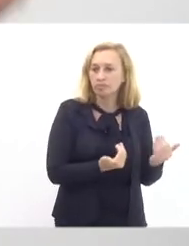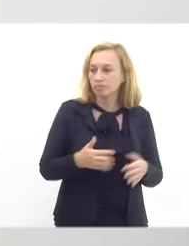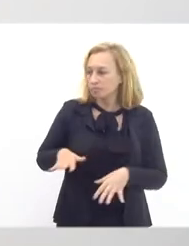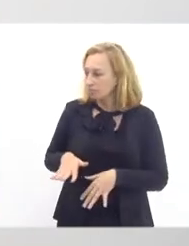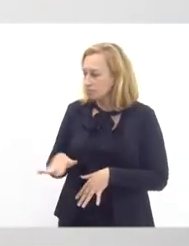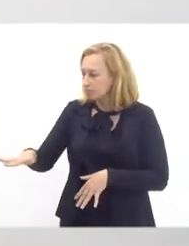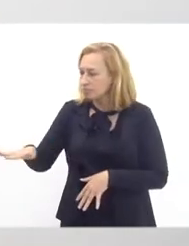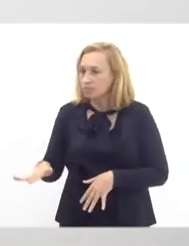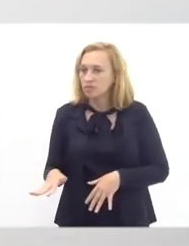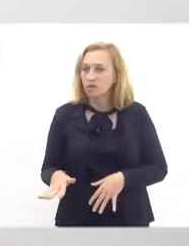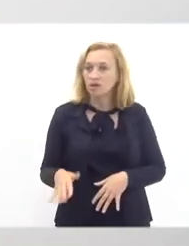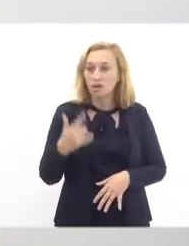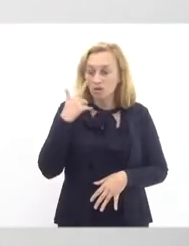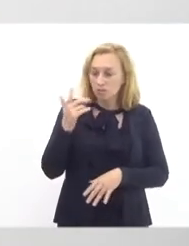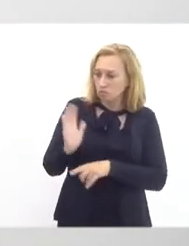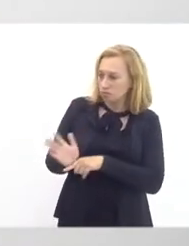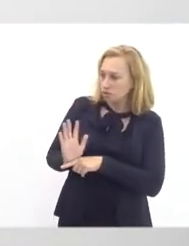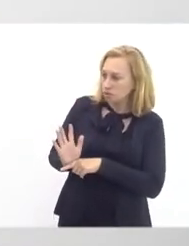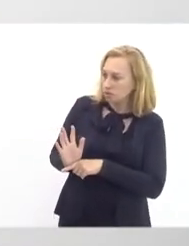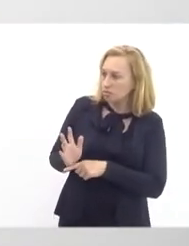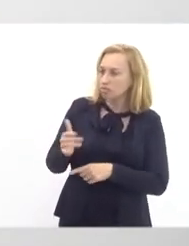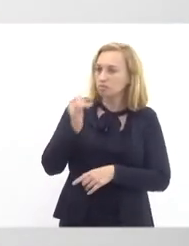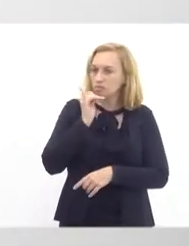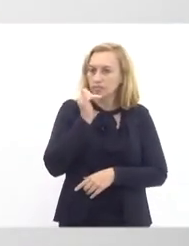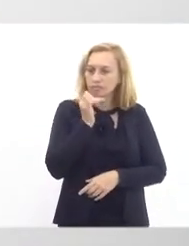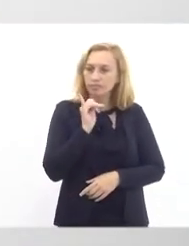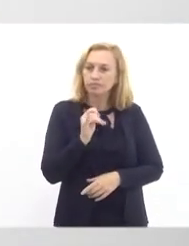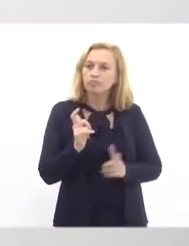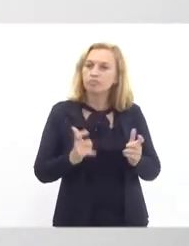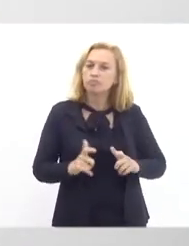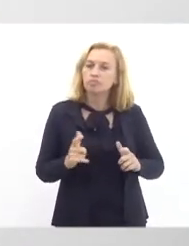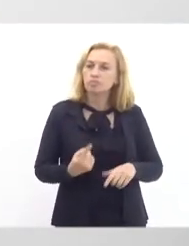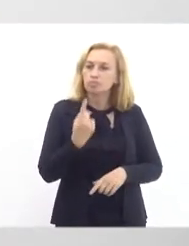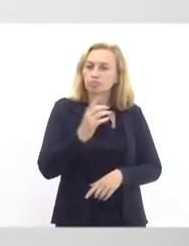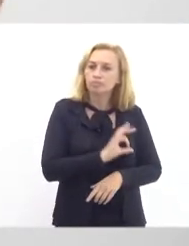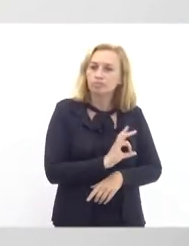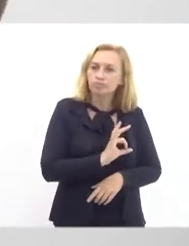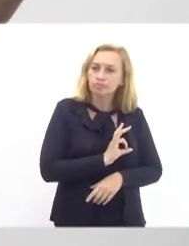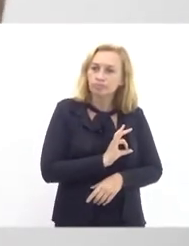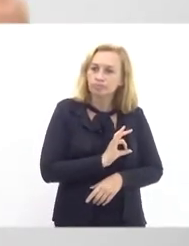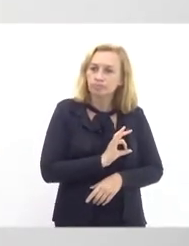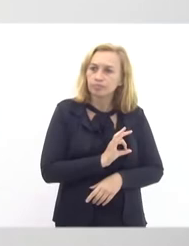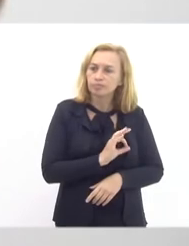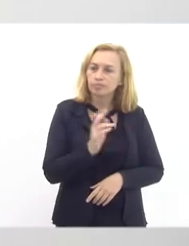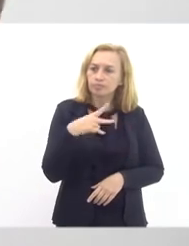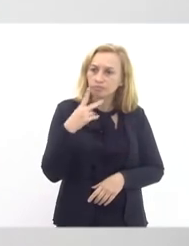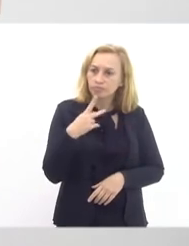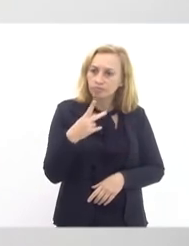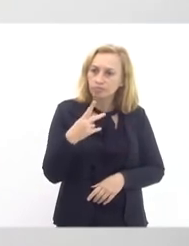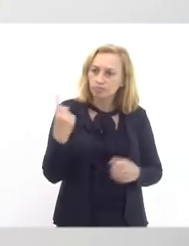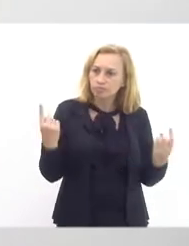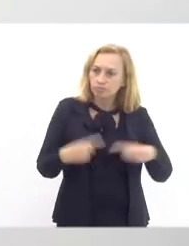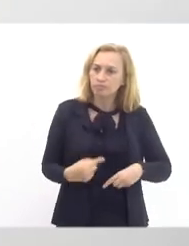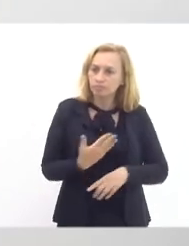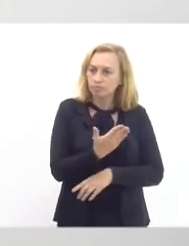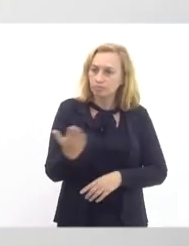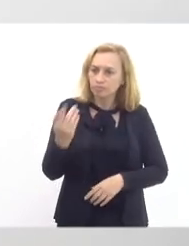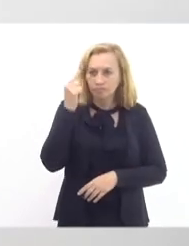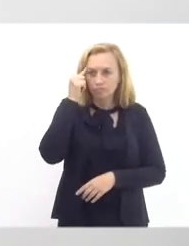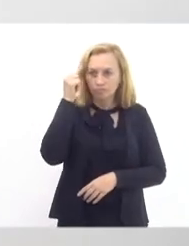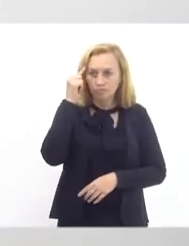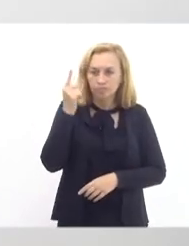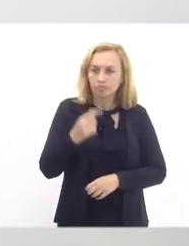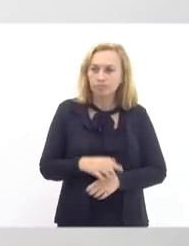comunidade, eu vi um vídeo recentemente, um breve relato, onde um policial, e aí eu trago isso, um desafio aqui para vocês